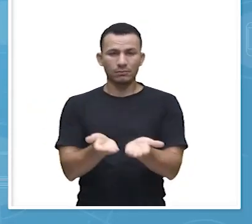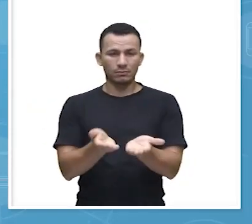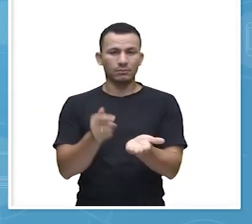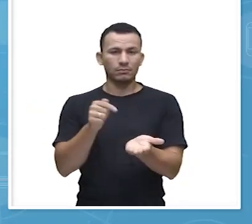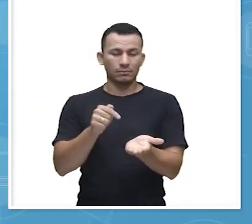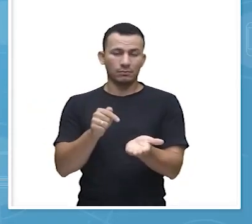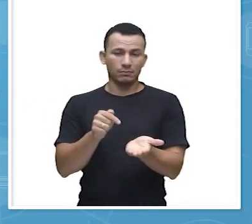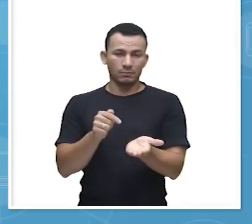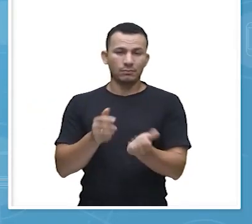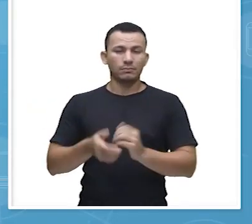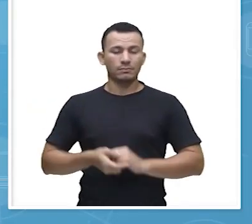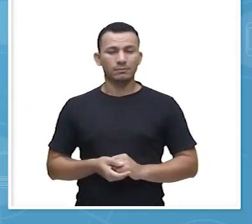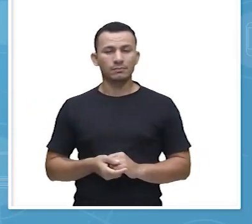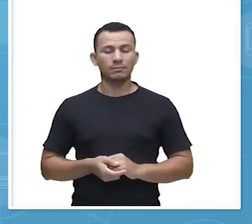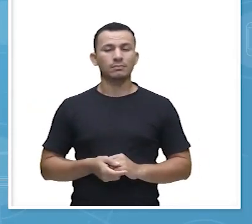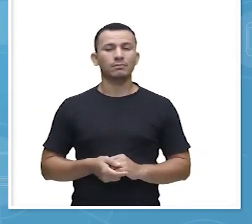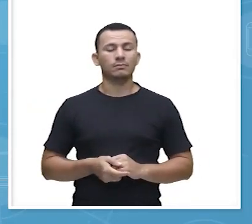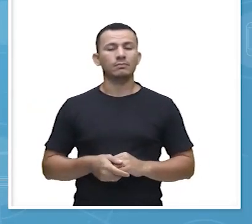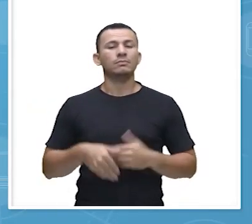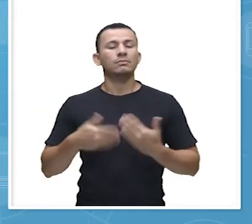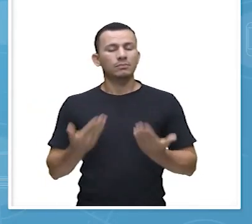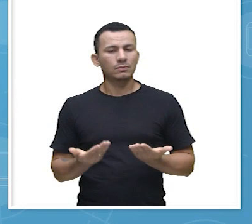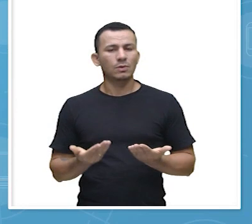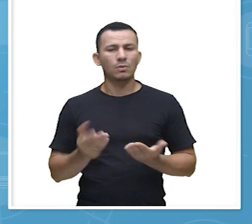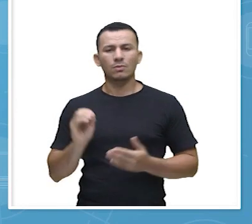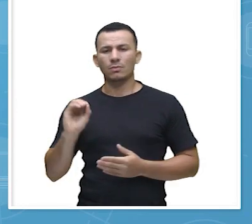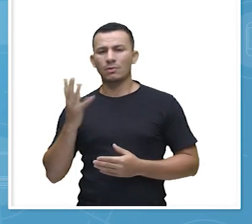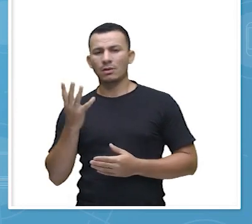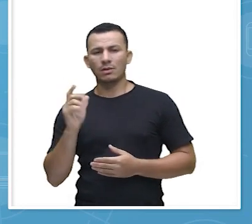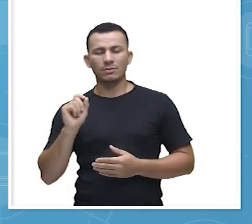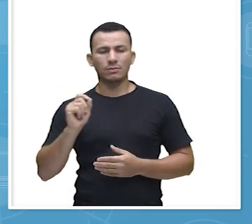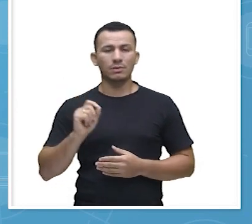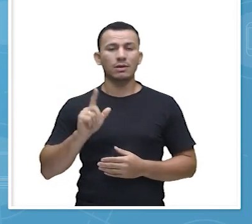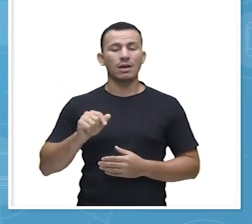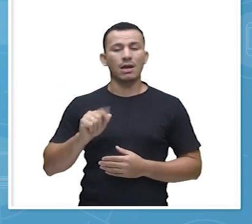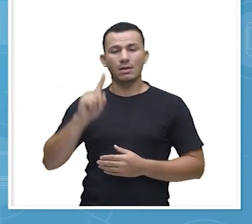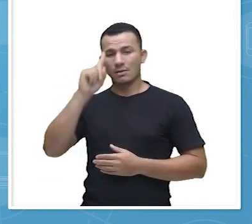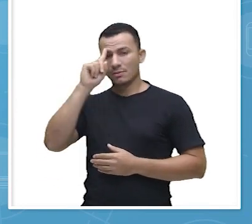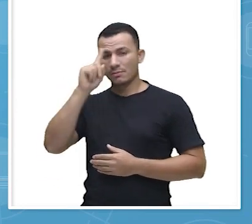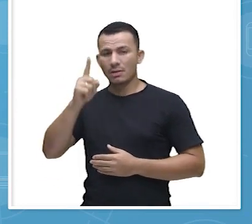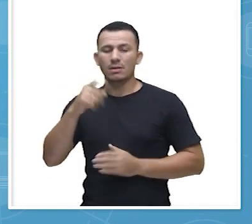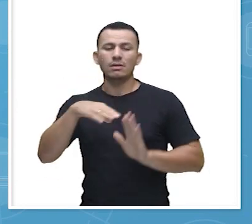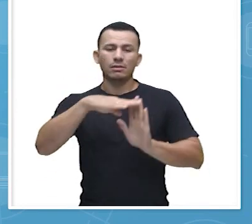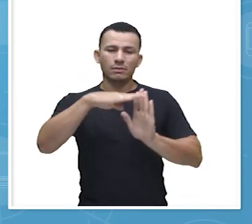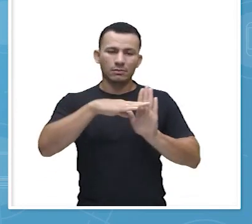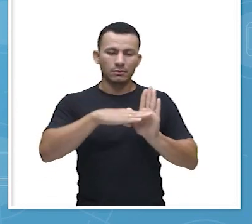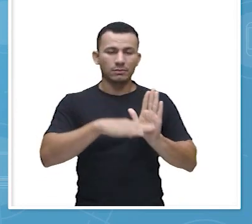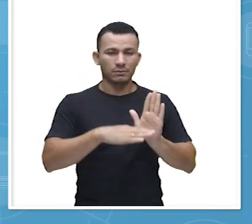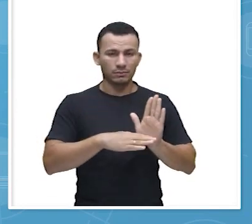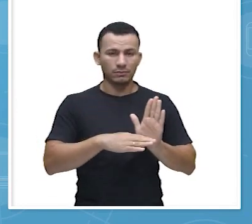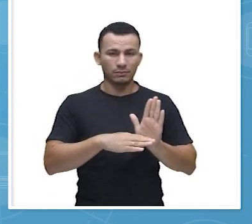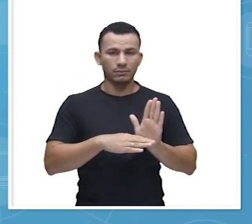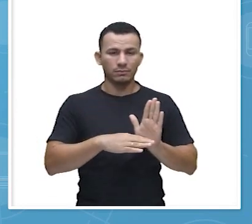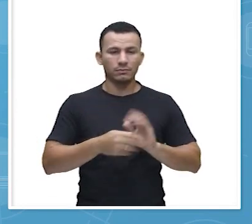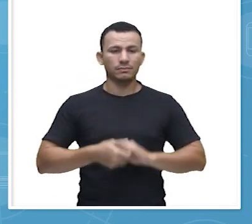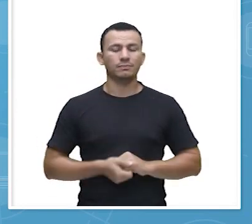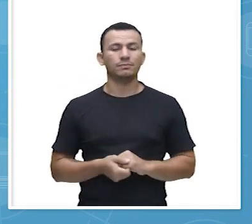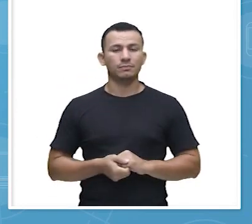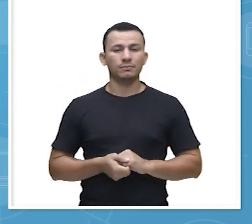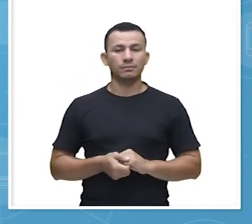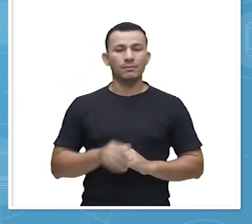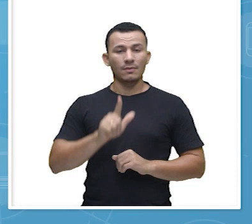espero? Então, o que que acontece? O que que é que ele faz? Ele me dá comandos. E olha que interessante, ele diz leve